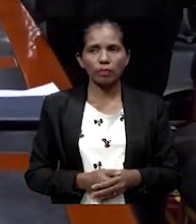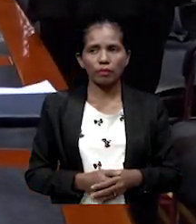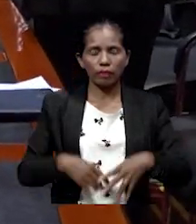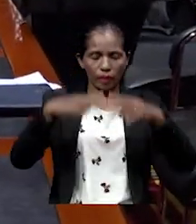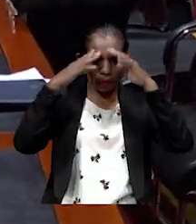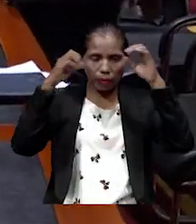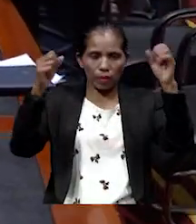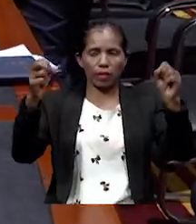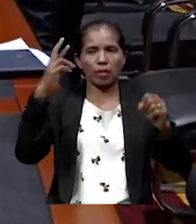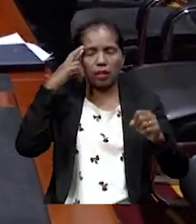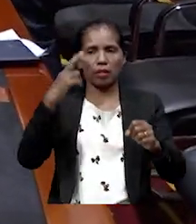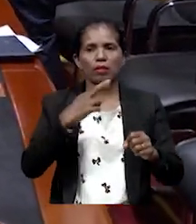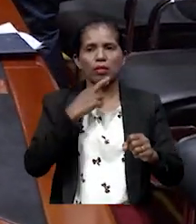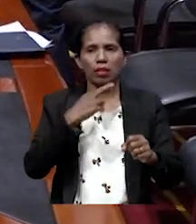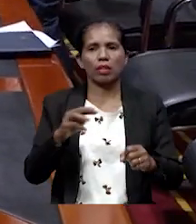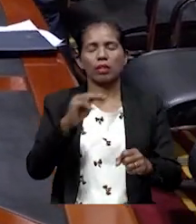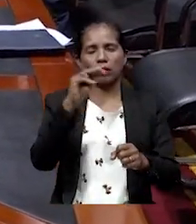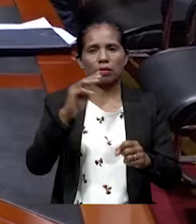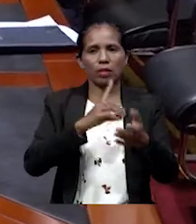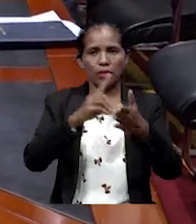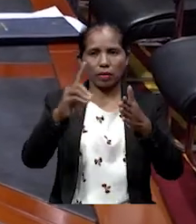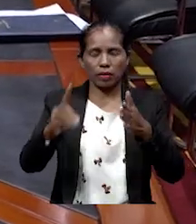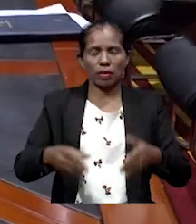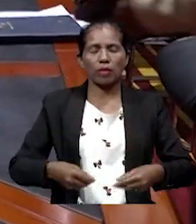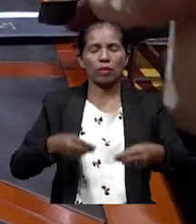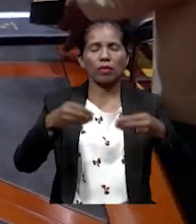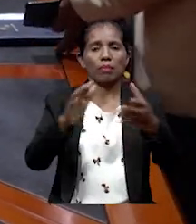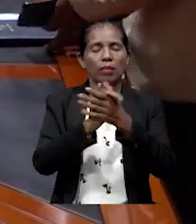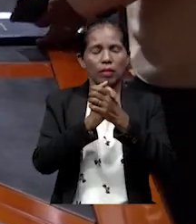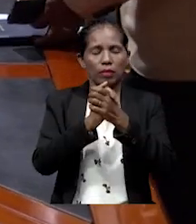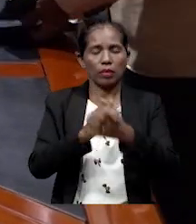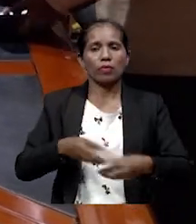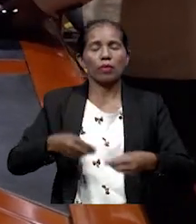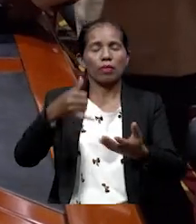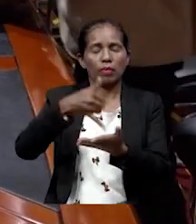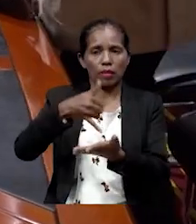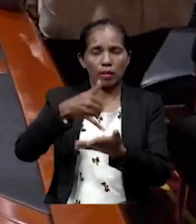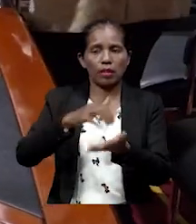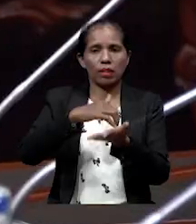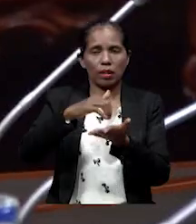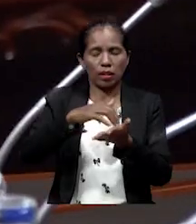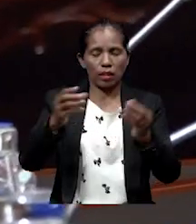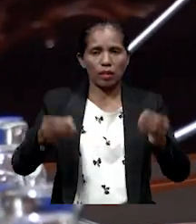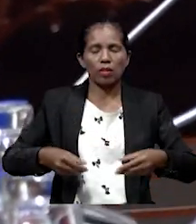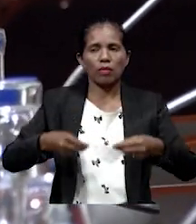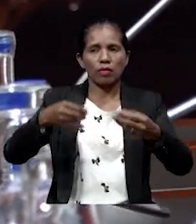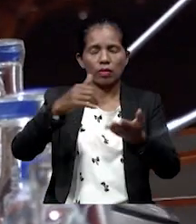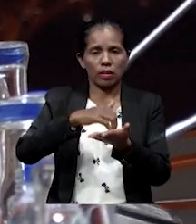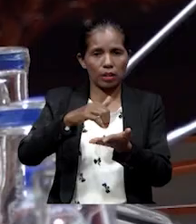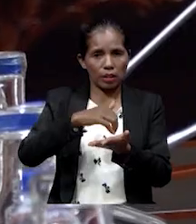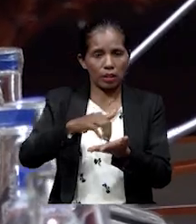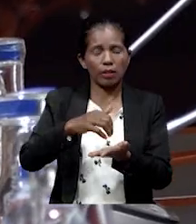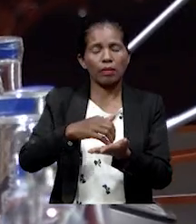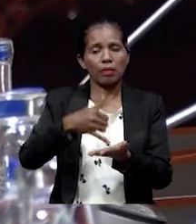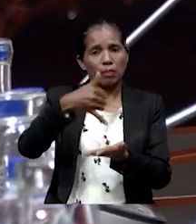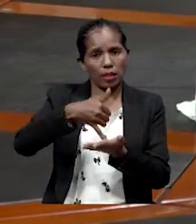Presidente da República José Ramos Horta, segunda semana, né? Condecora medalha mérito para atleta no treinador Sira Nebe oferece medalha para Timor-Leste